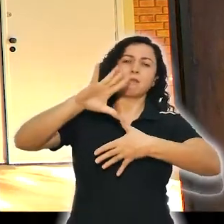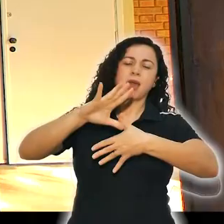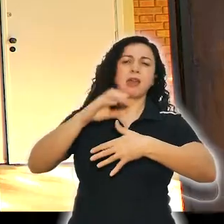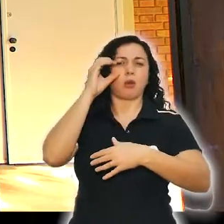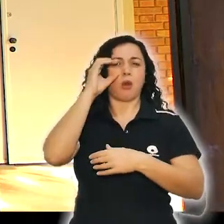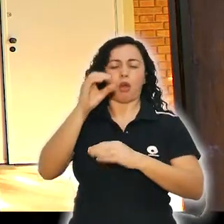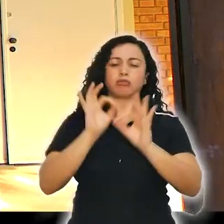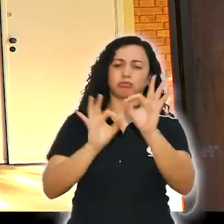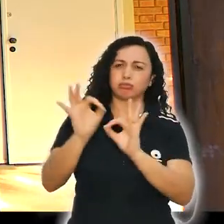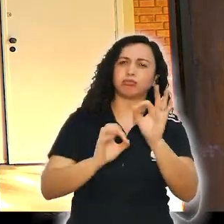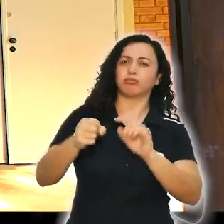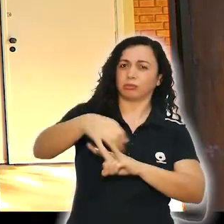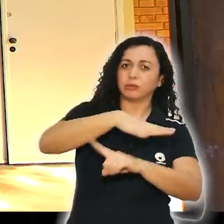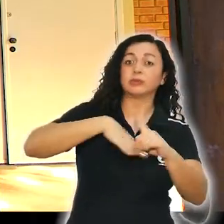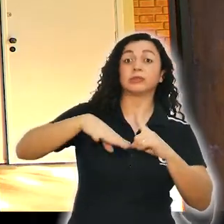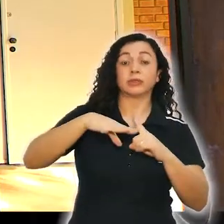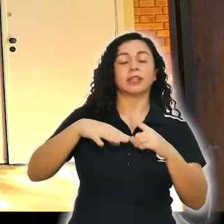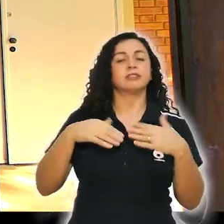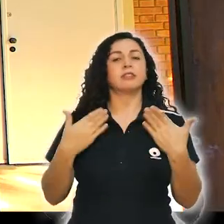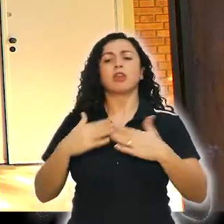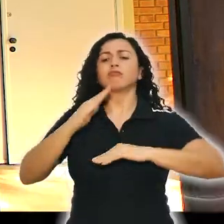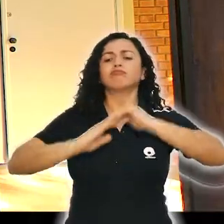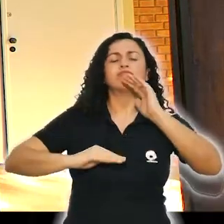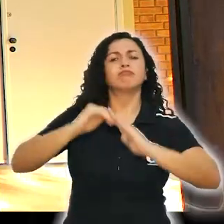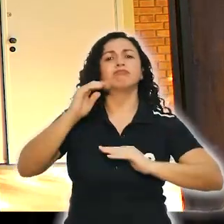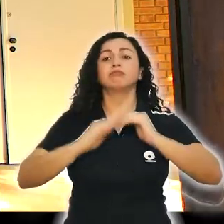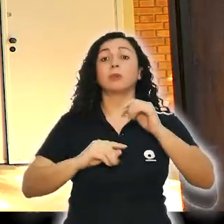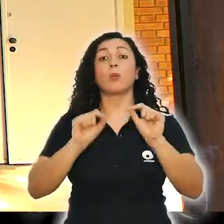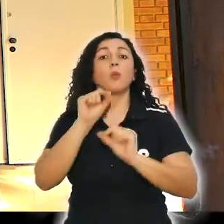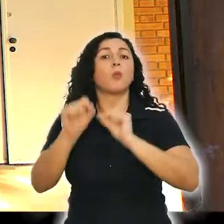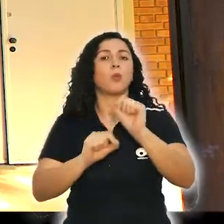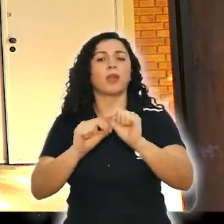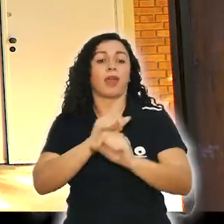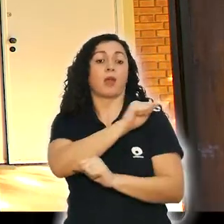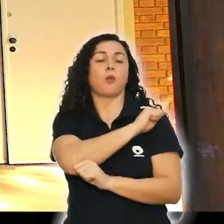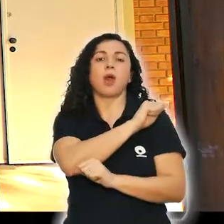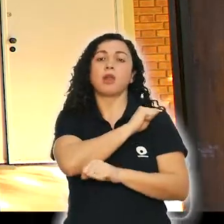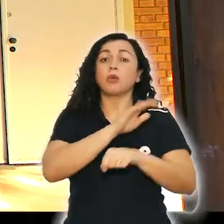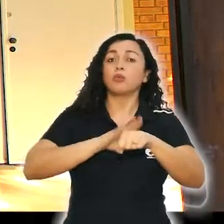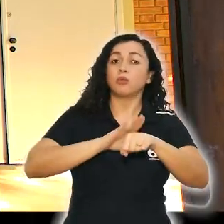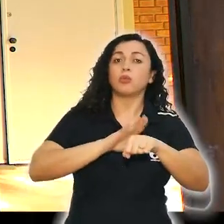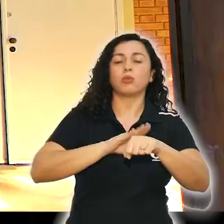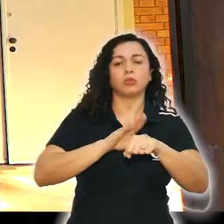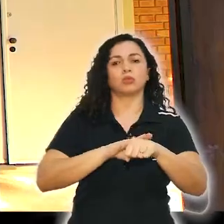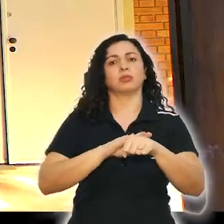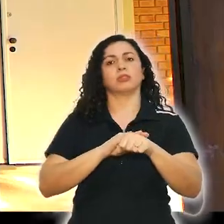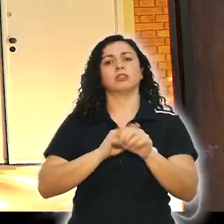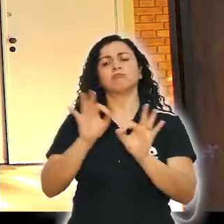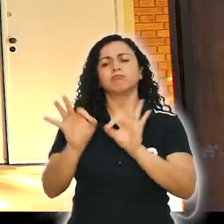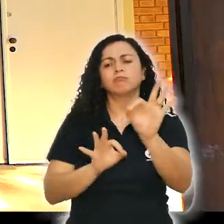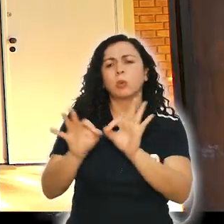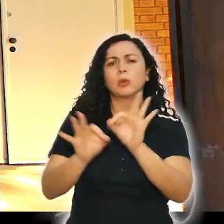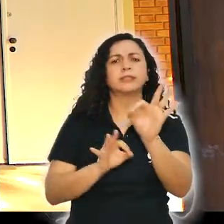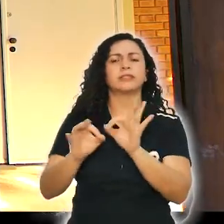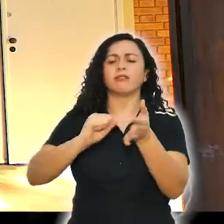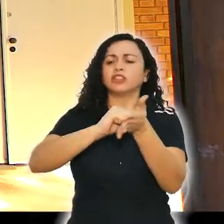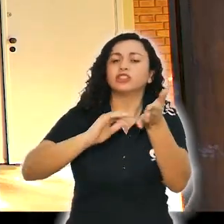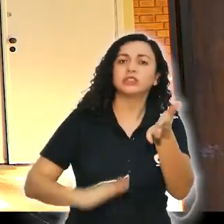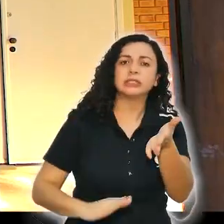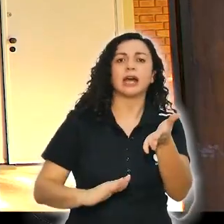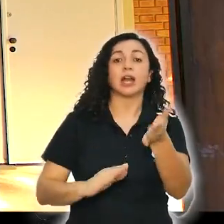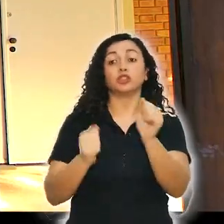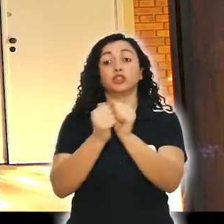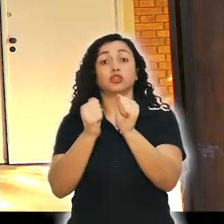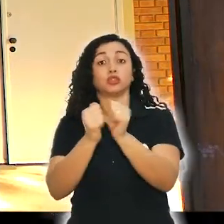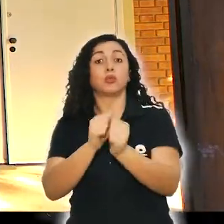Optical Society of America, que os alunos, eles basicamente conduziam atividades